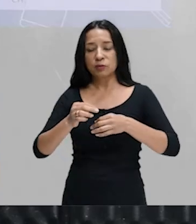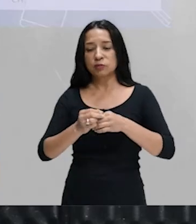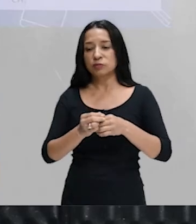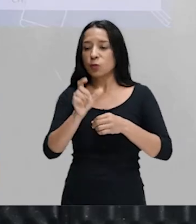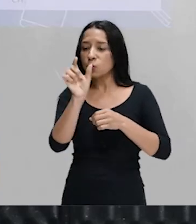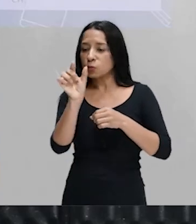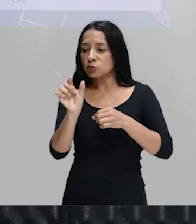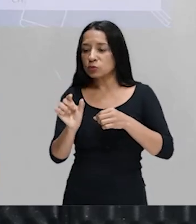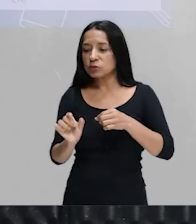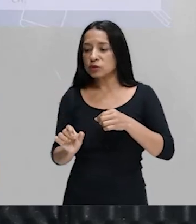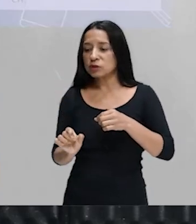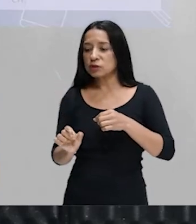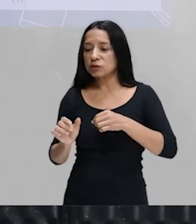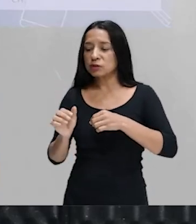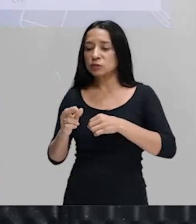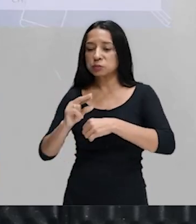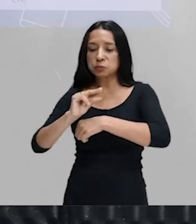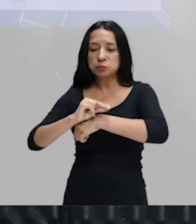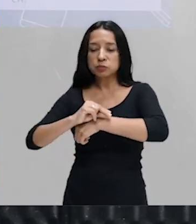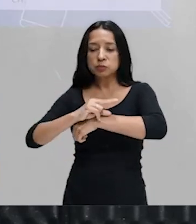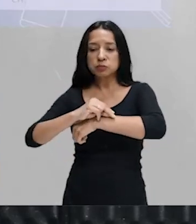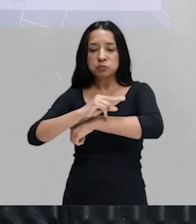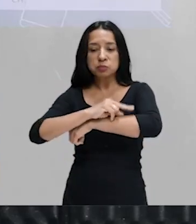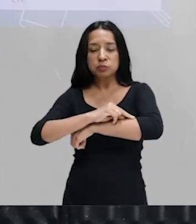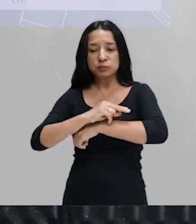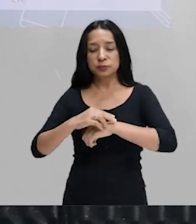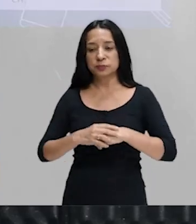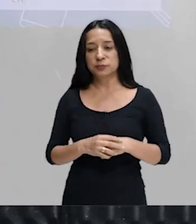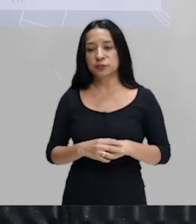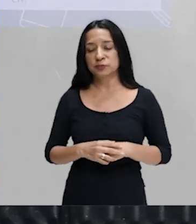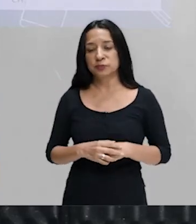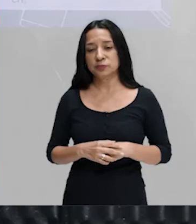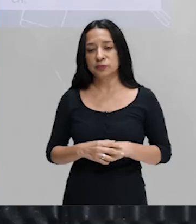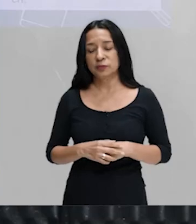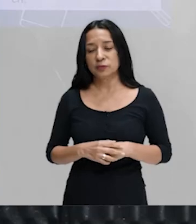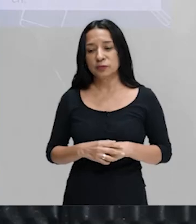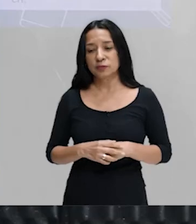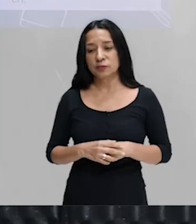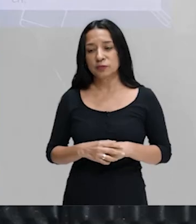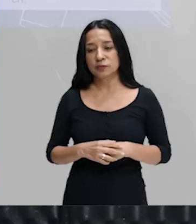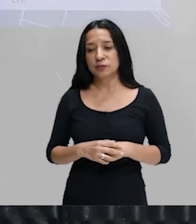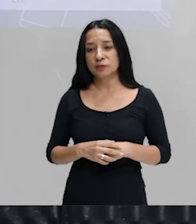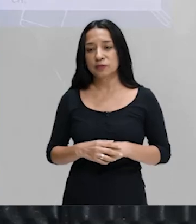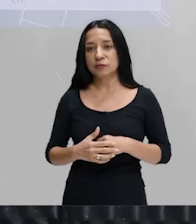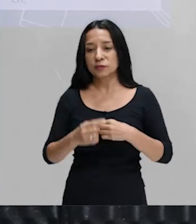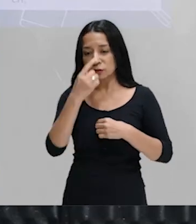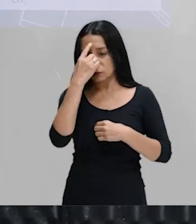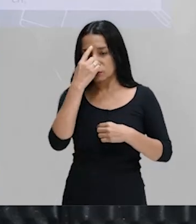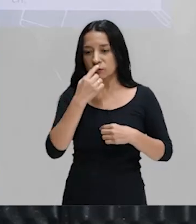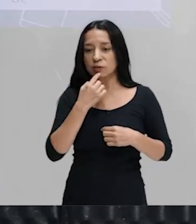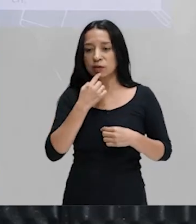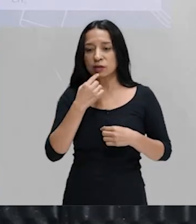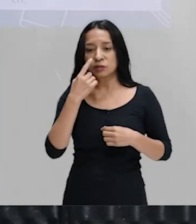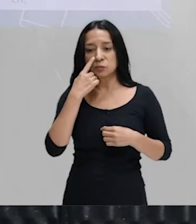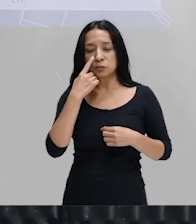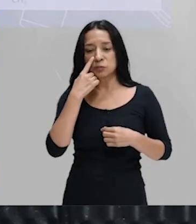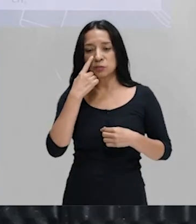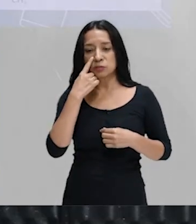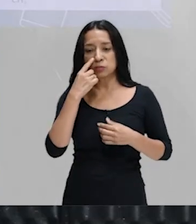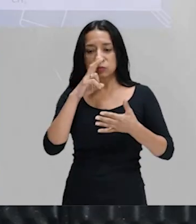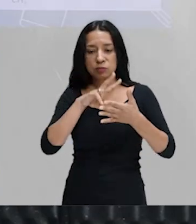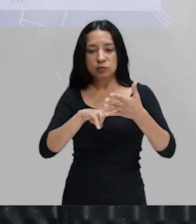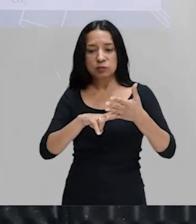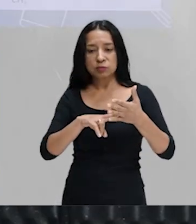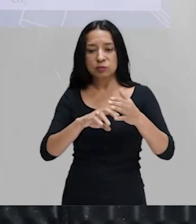dos artrópodes, ok? Que é aquela carapaça dos insetos. Então, essas aqui, ó, a gente pode perceber, é a estrutura